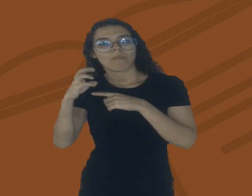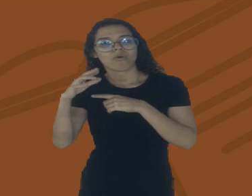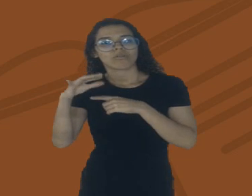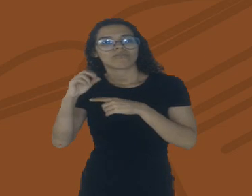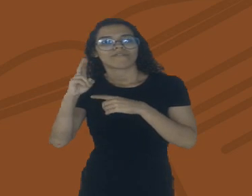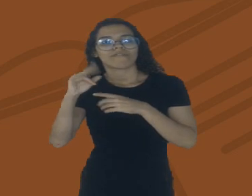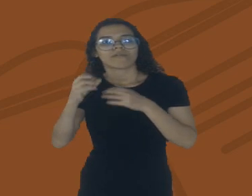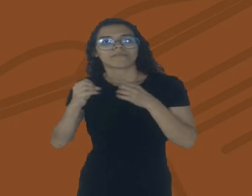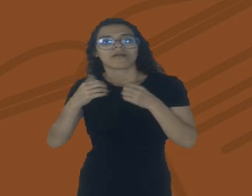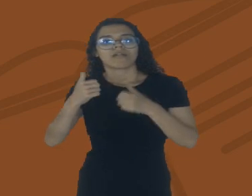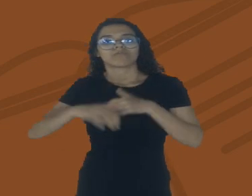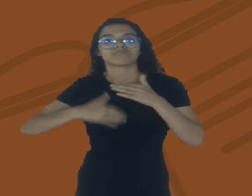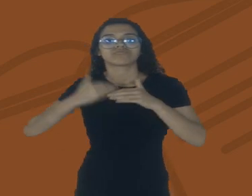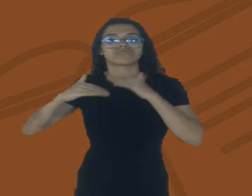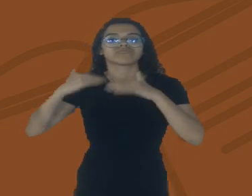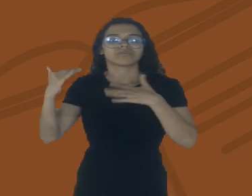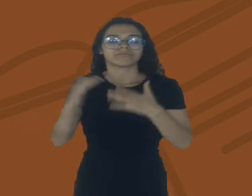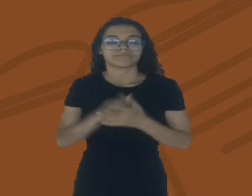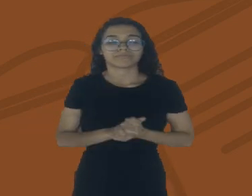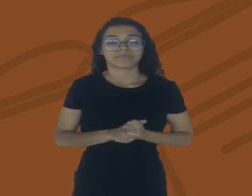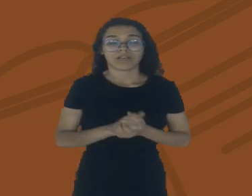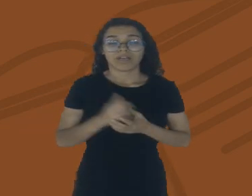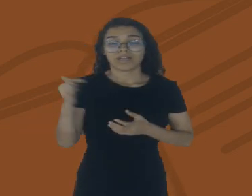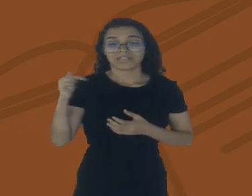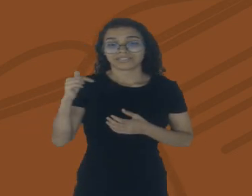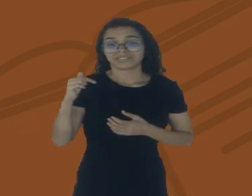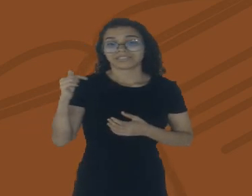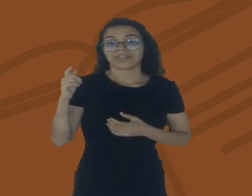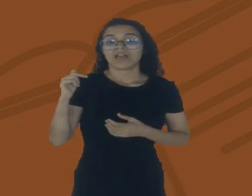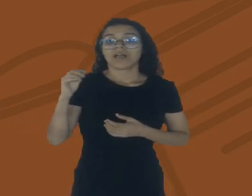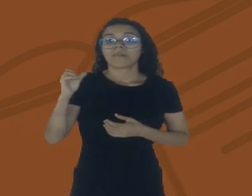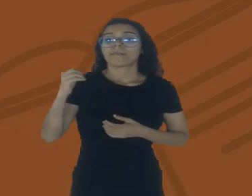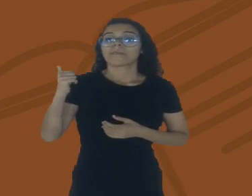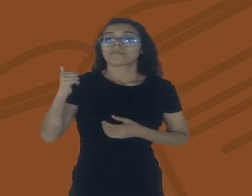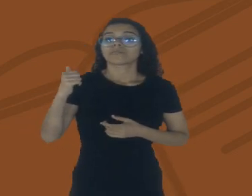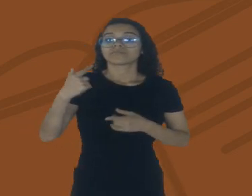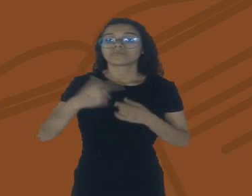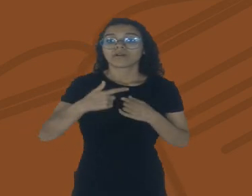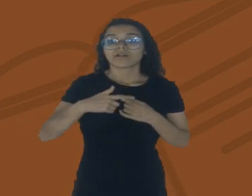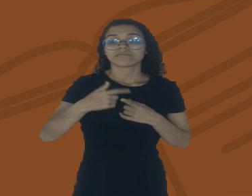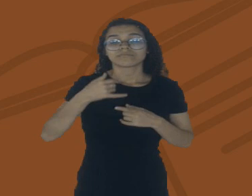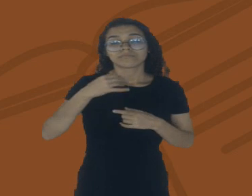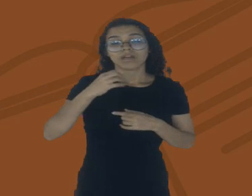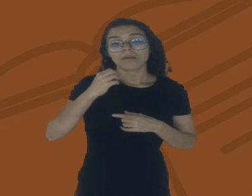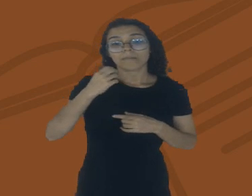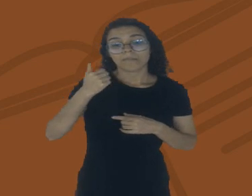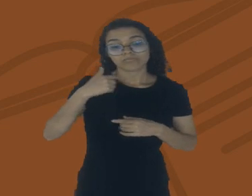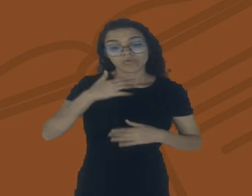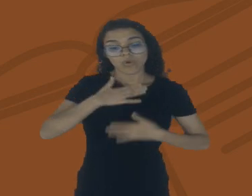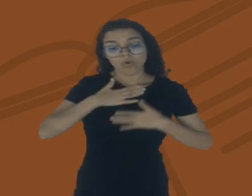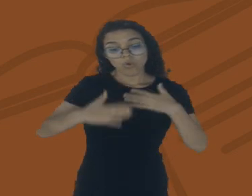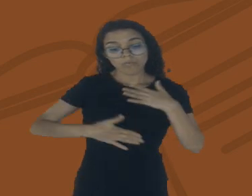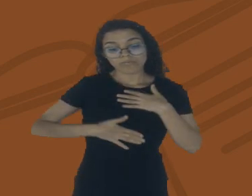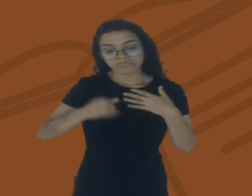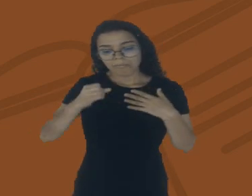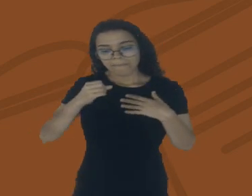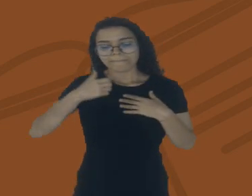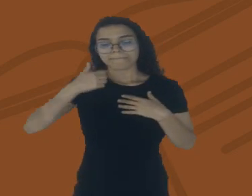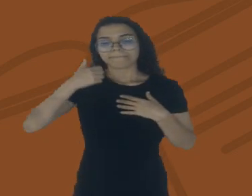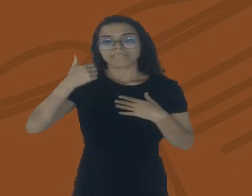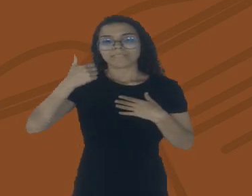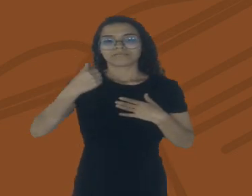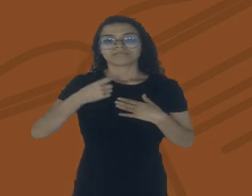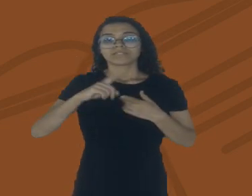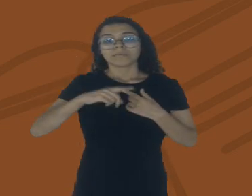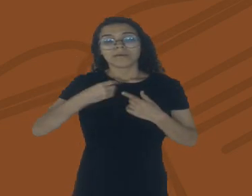Então, os hormônios do sono são fundamentais para o bom funcionamento do nosso organismo e são muito importantes para a qualidade de